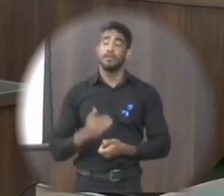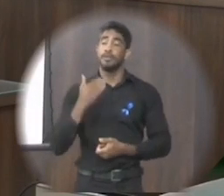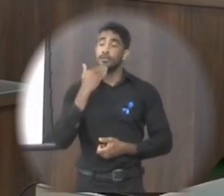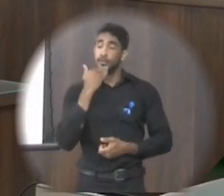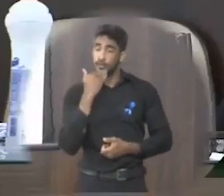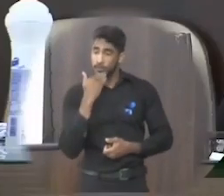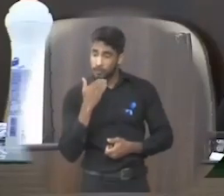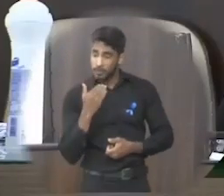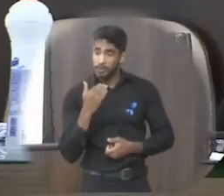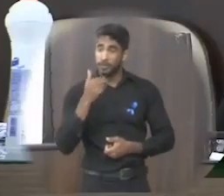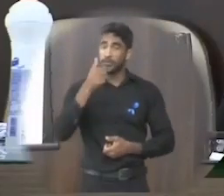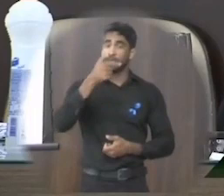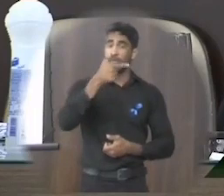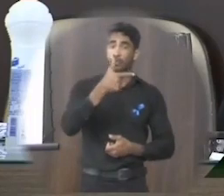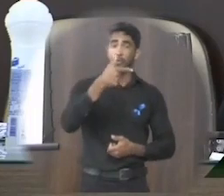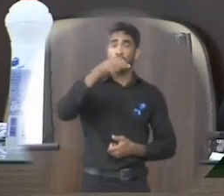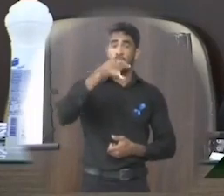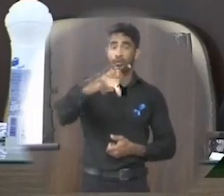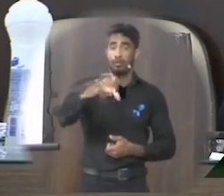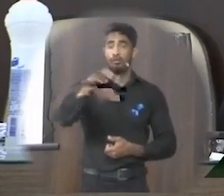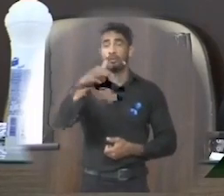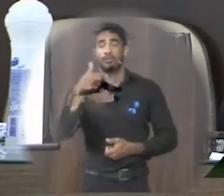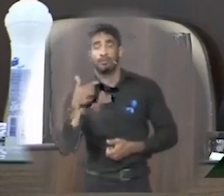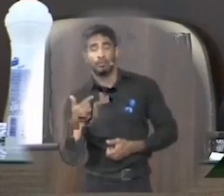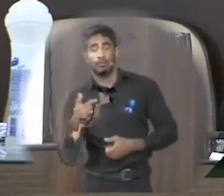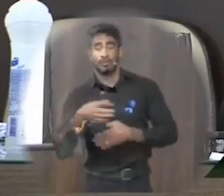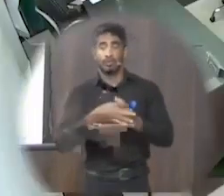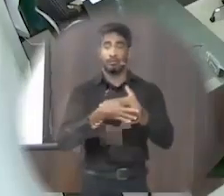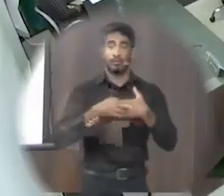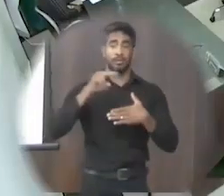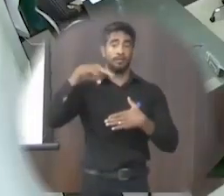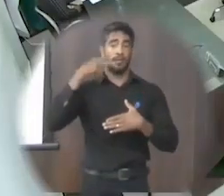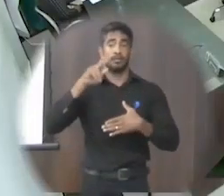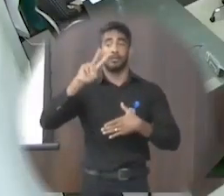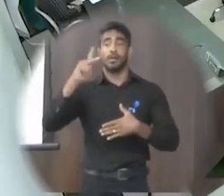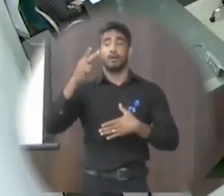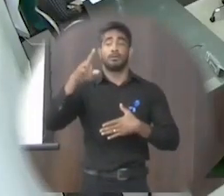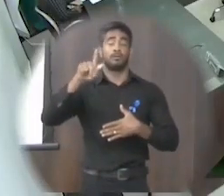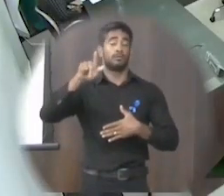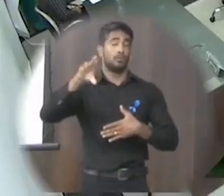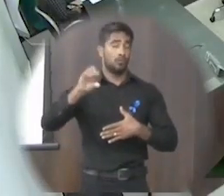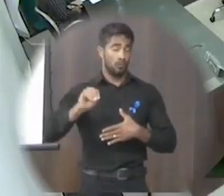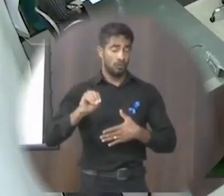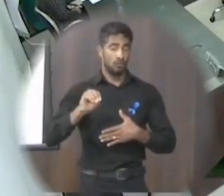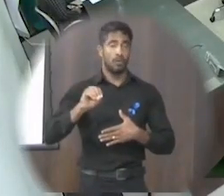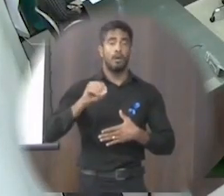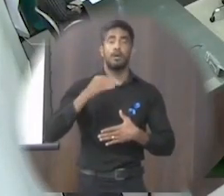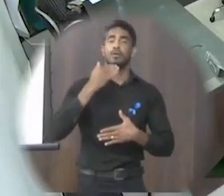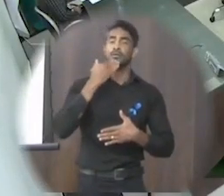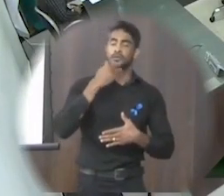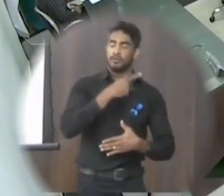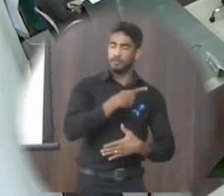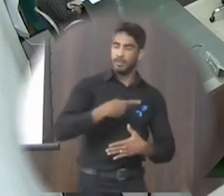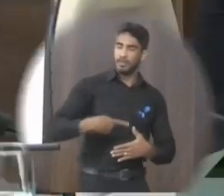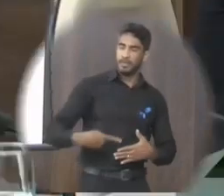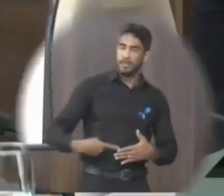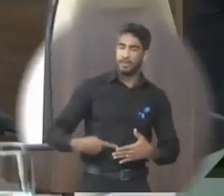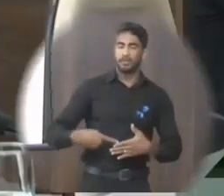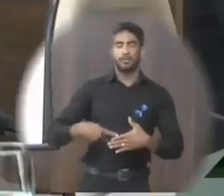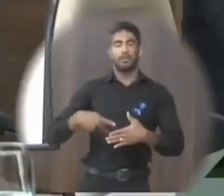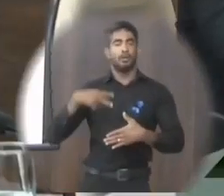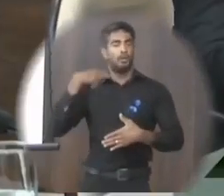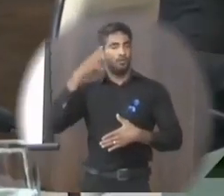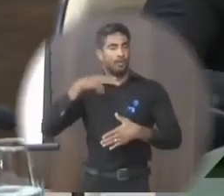Requerimento 292, de autoria do vereador Hugo Leonardo Dias Caires. Excelentíssimo senhor presidente, o vereador